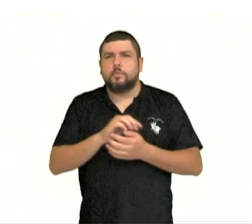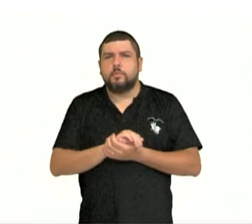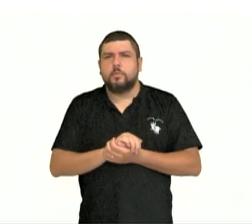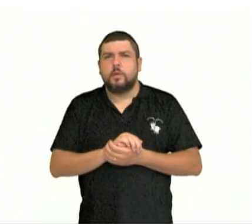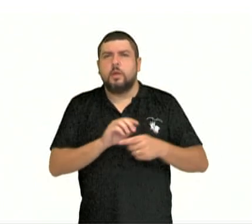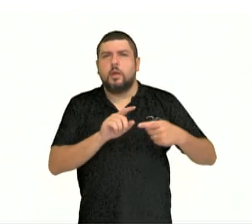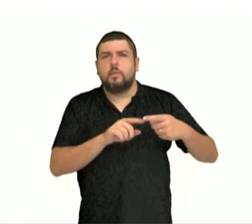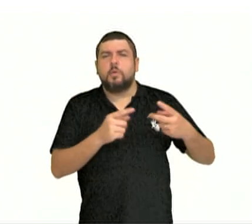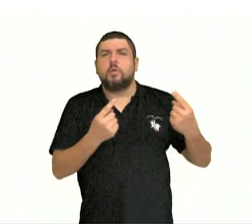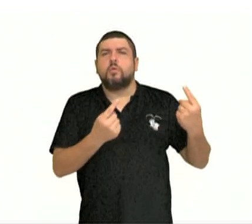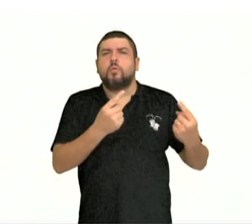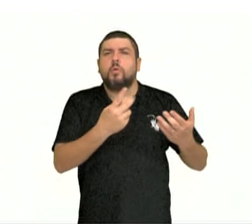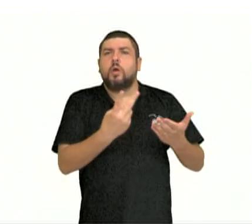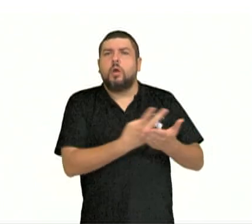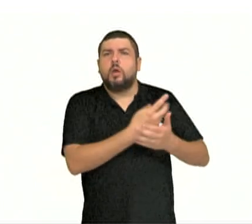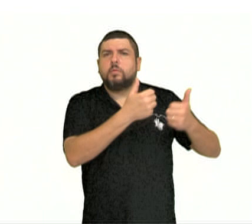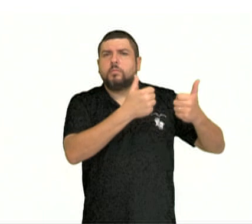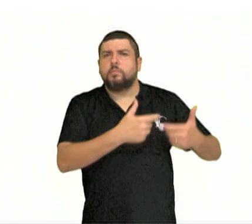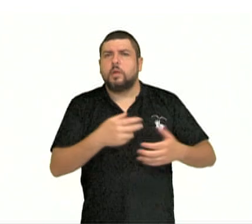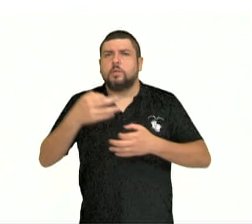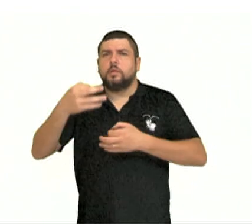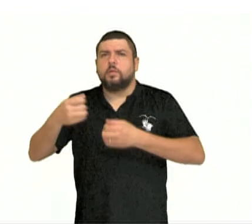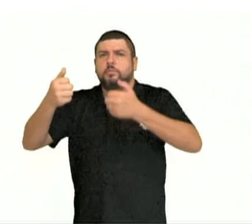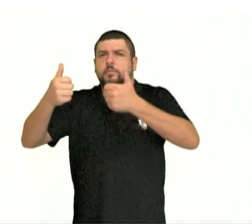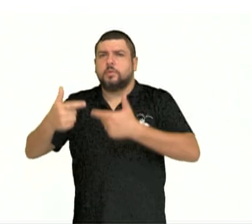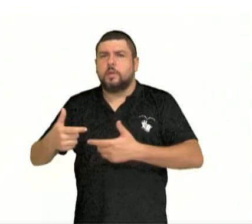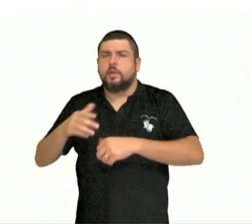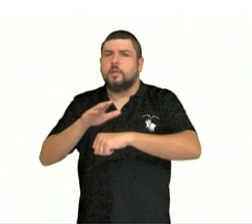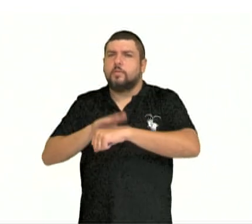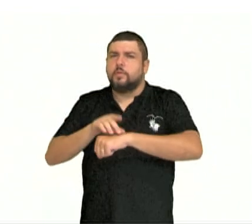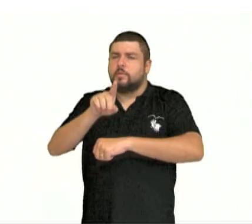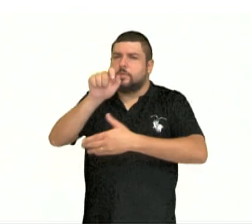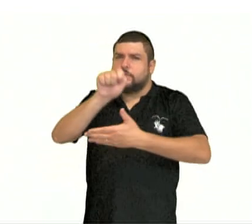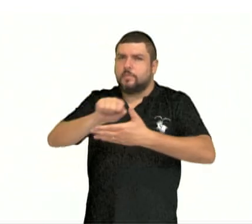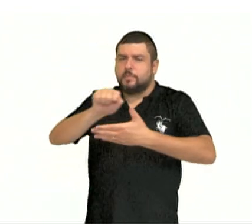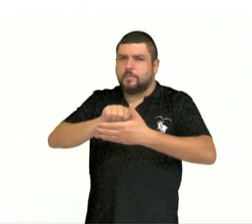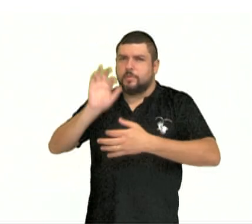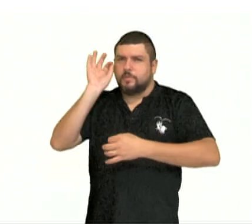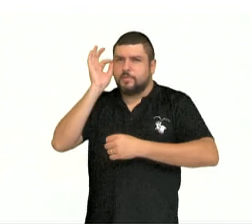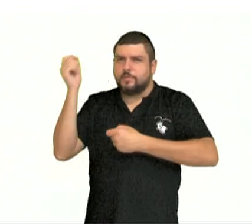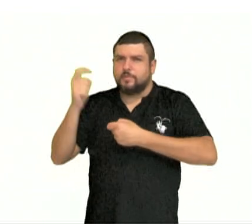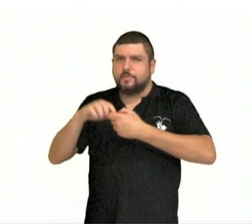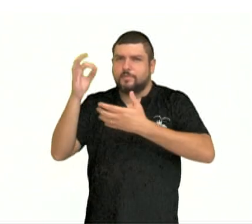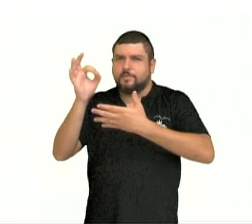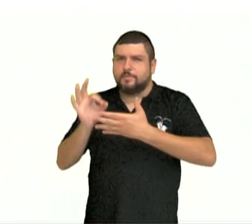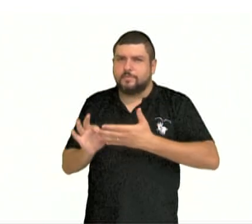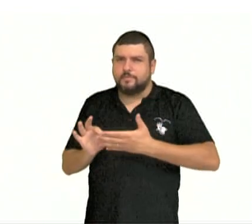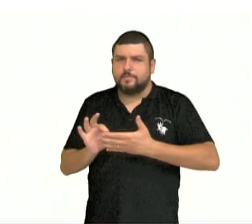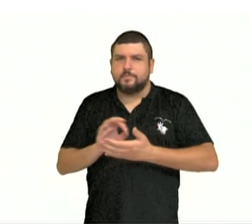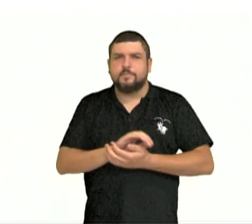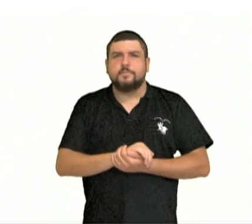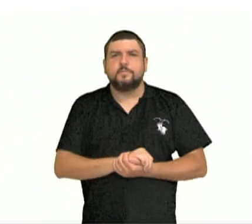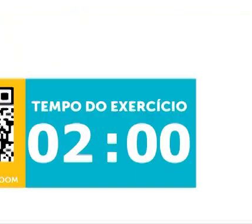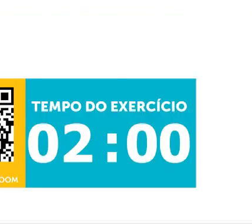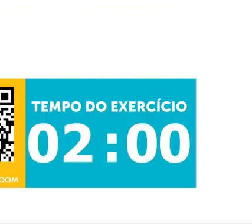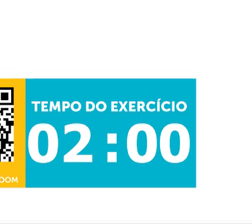errada, quanto para a questão correta. Eu vou dar um tempinho para você resolver com calma, e a gente já volta para conferir juntos, ok?